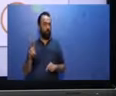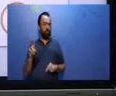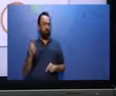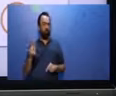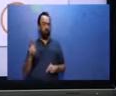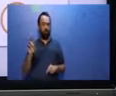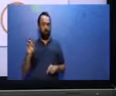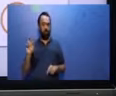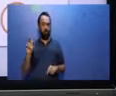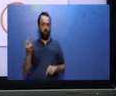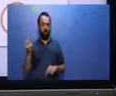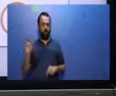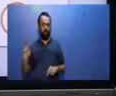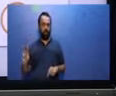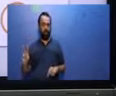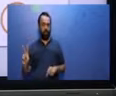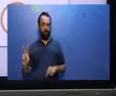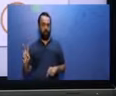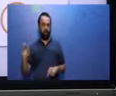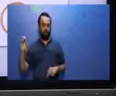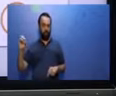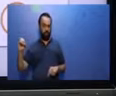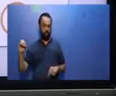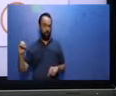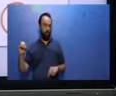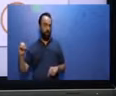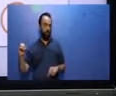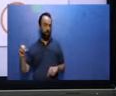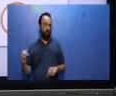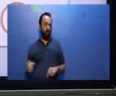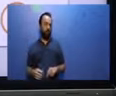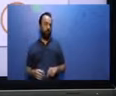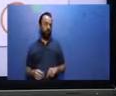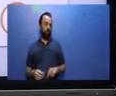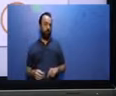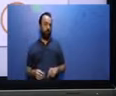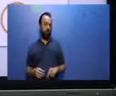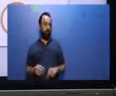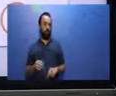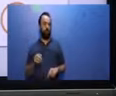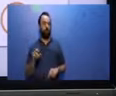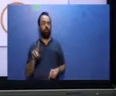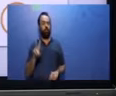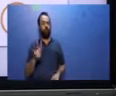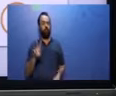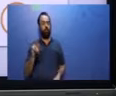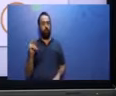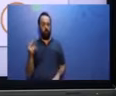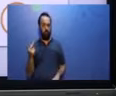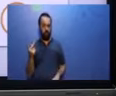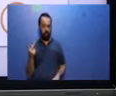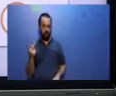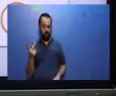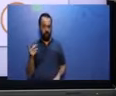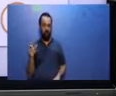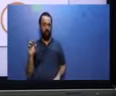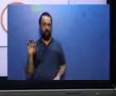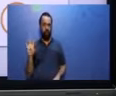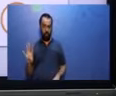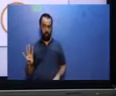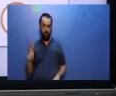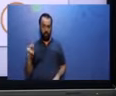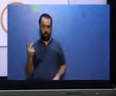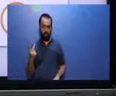forma para aumentar o número de alcilene multiplico a fórmula toda ficaria 2 vezes o dois daria